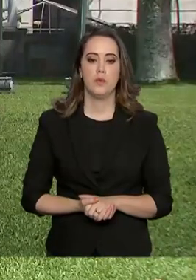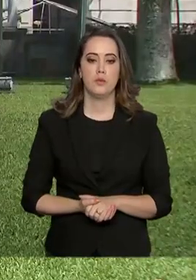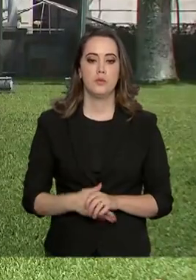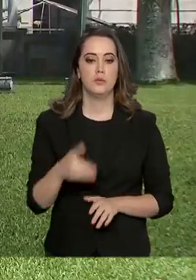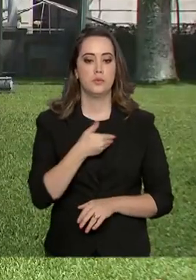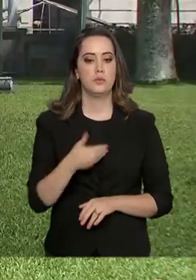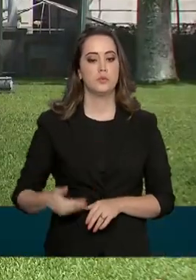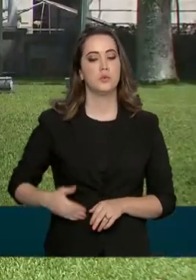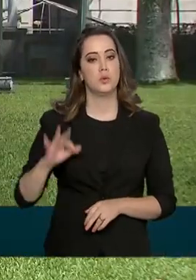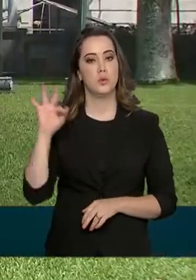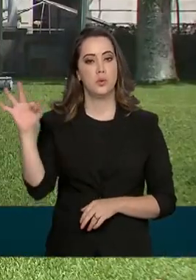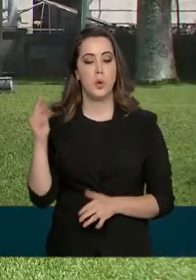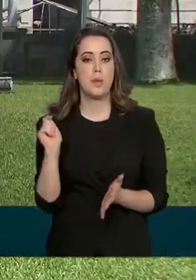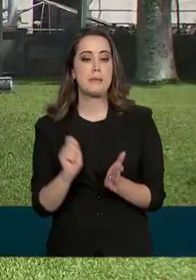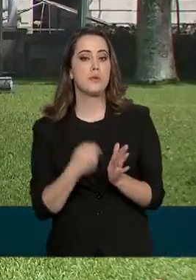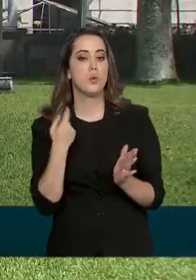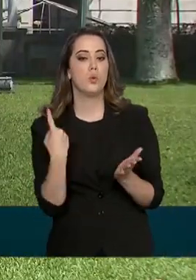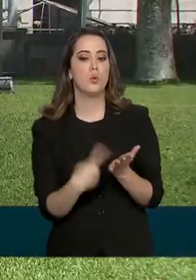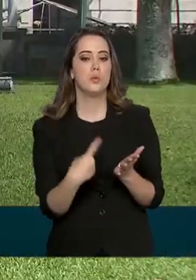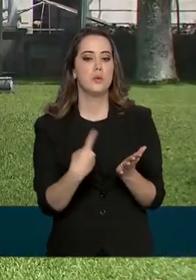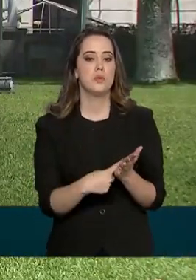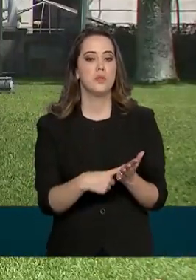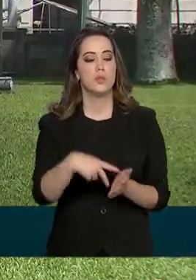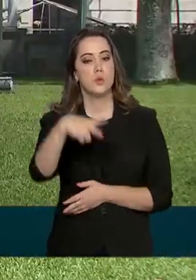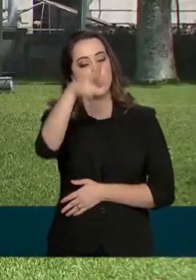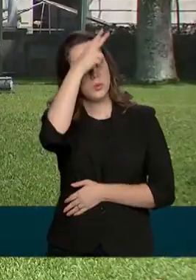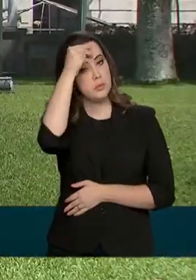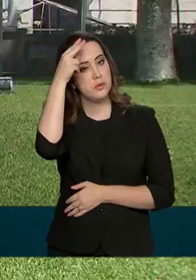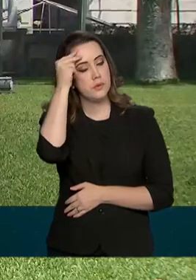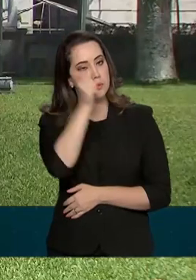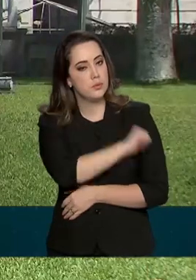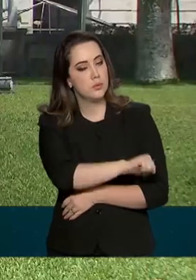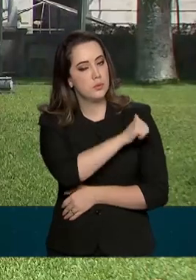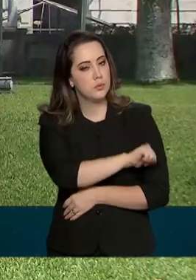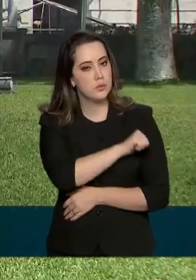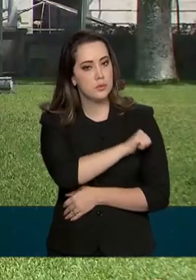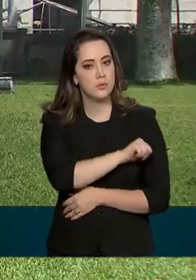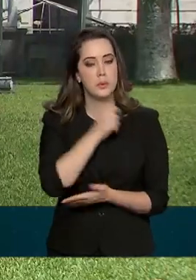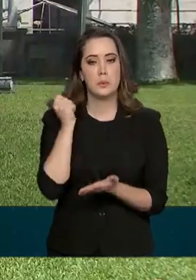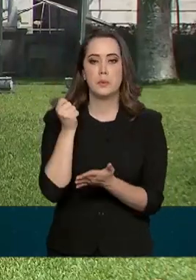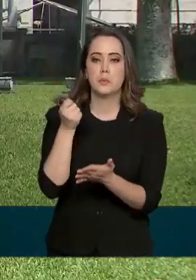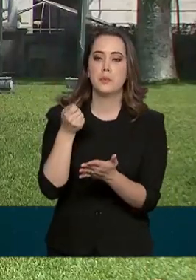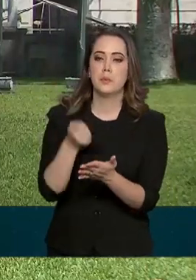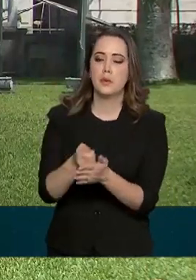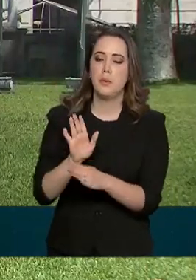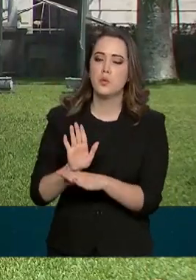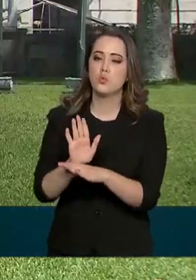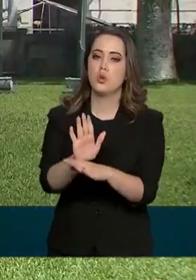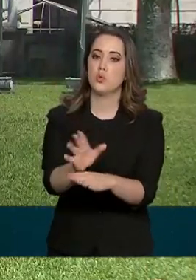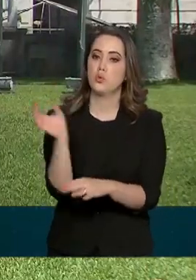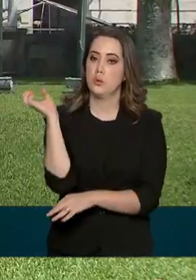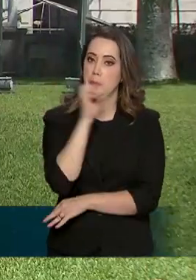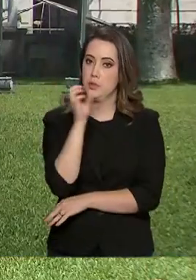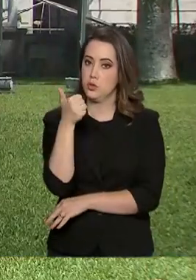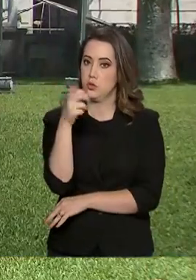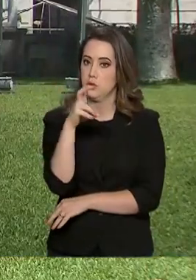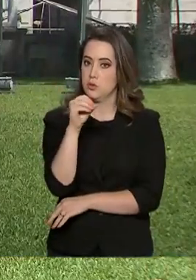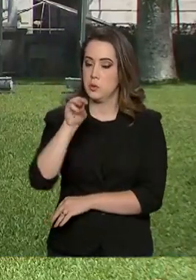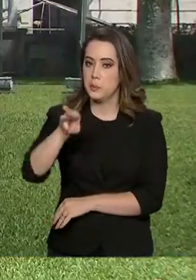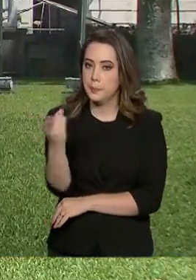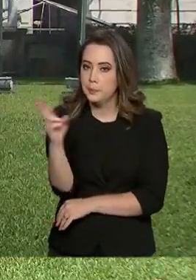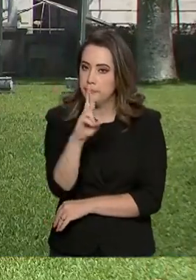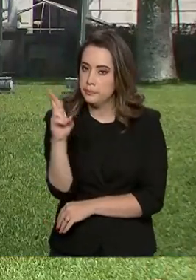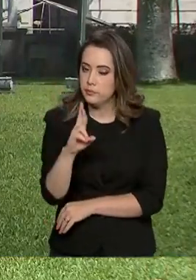o governo federal assinou um acordo com a prefeitura do rio de janeiro para o repasse de uma ajuda financeira emergencial de 150 milhões de